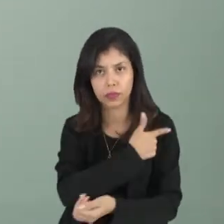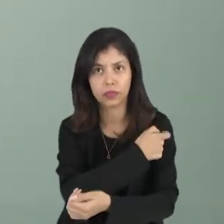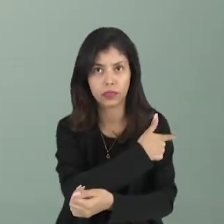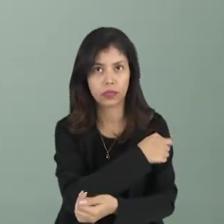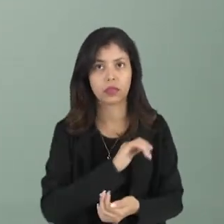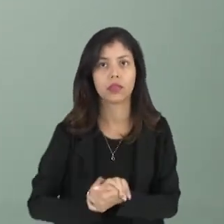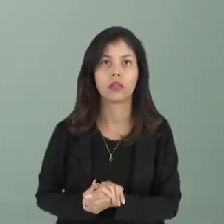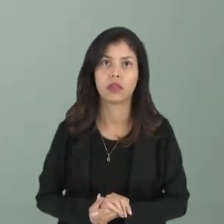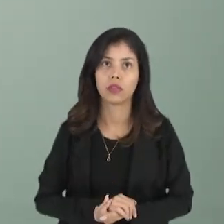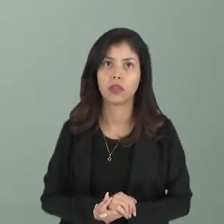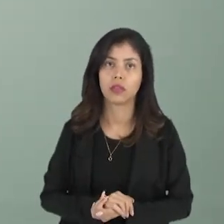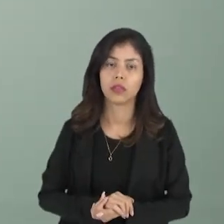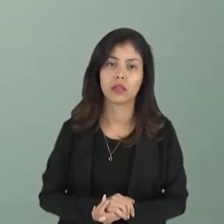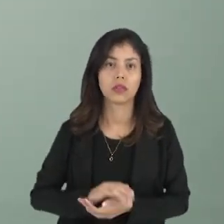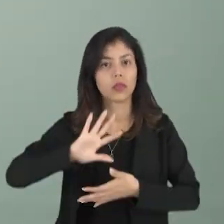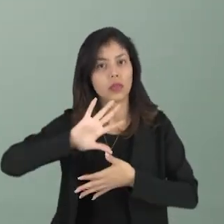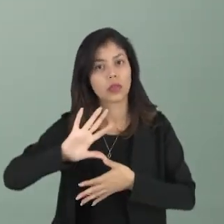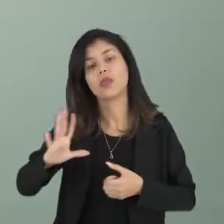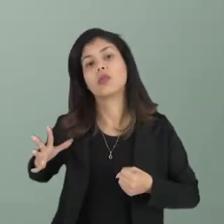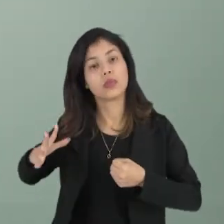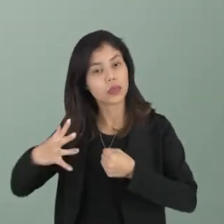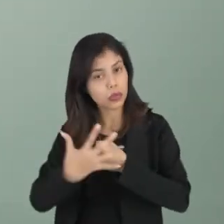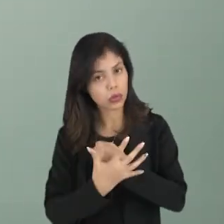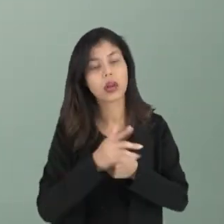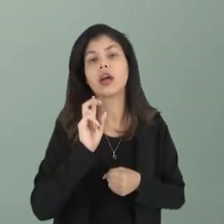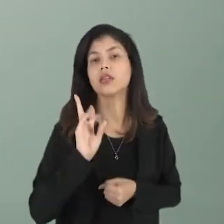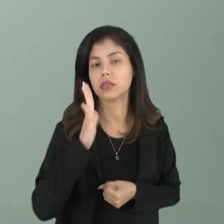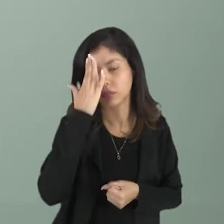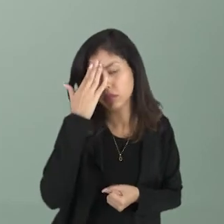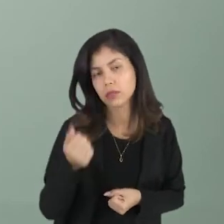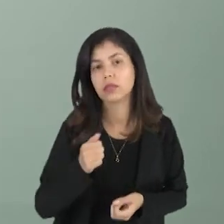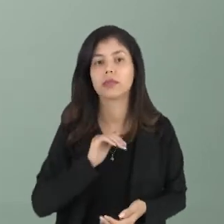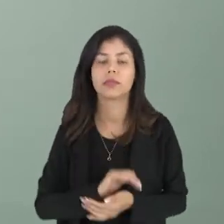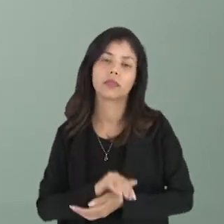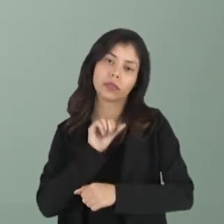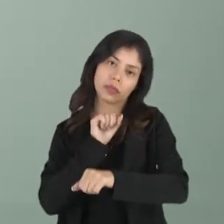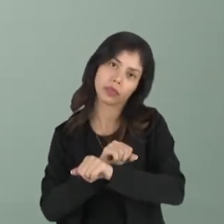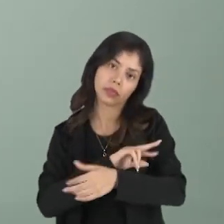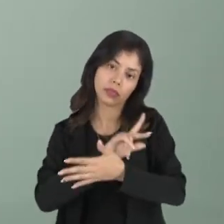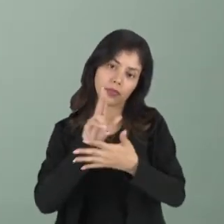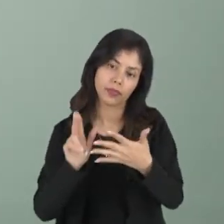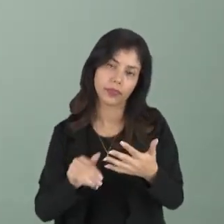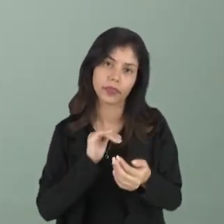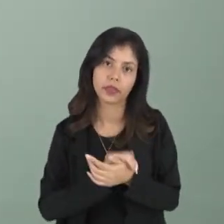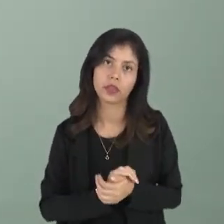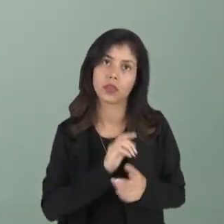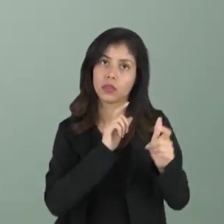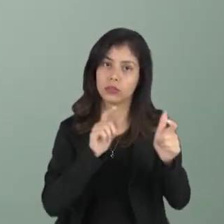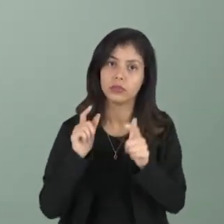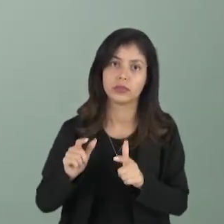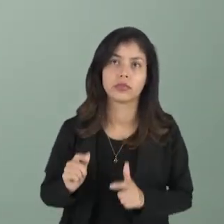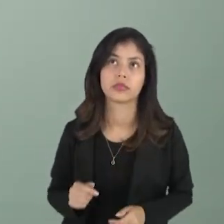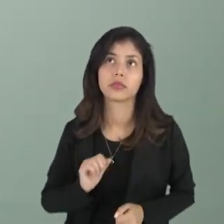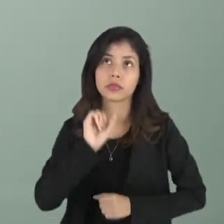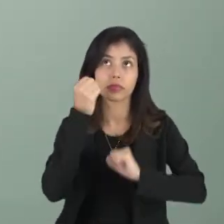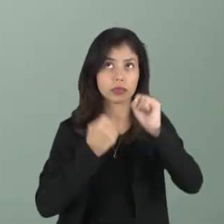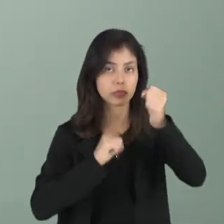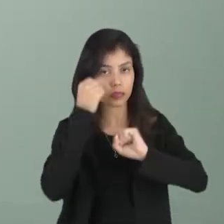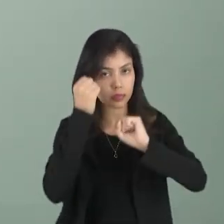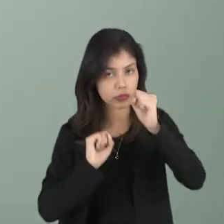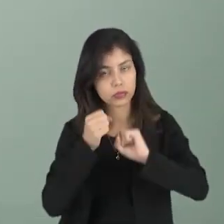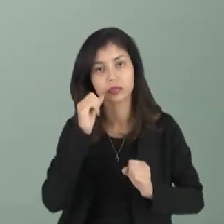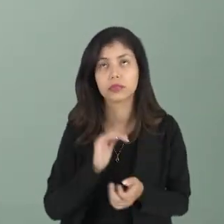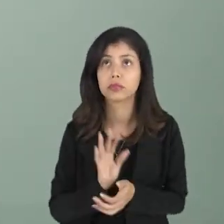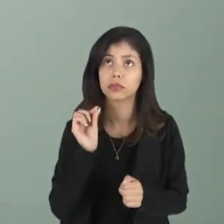vacinas contra o novo coronavírus, saber que a parada de vários dos setores, aí, inclusive as